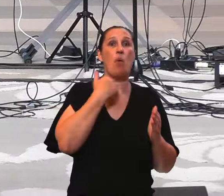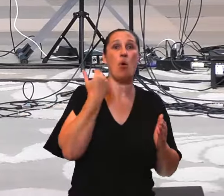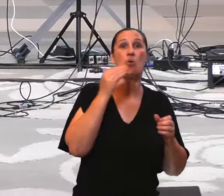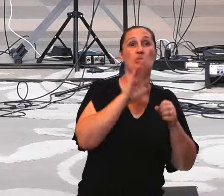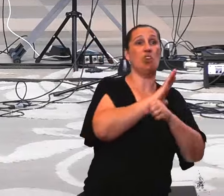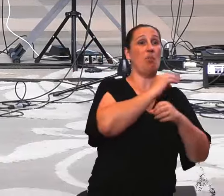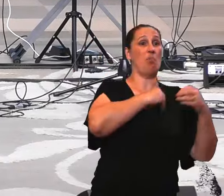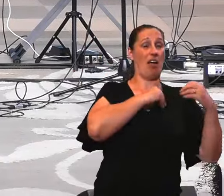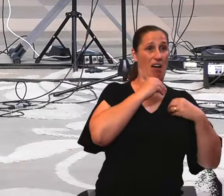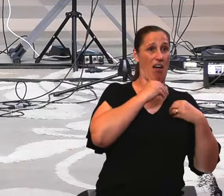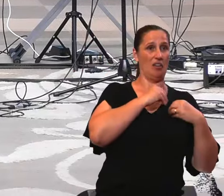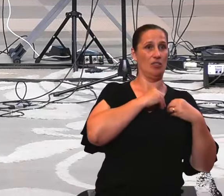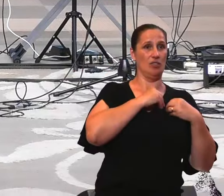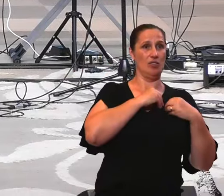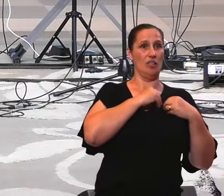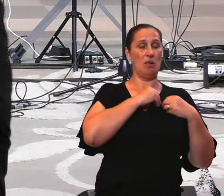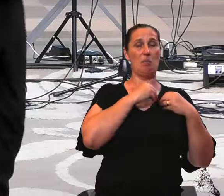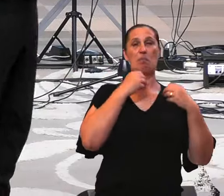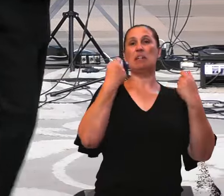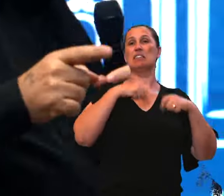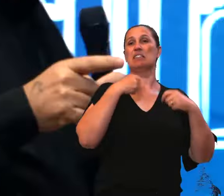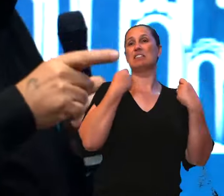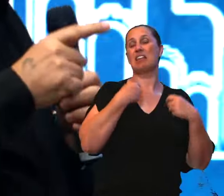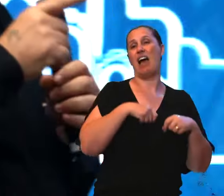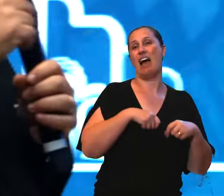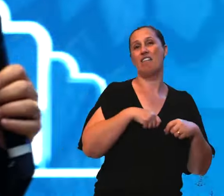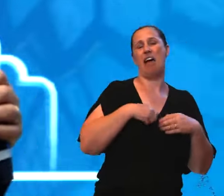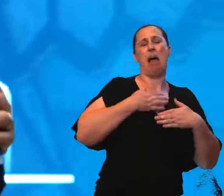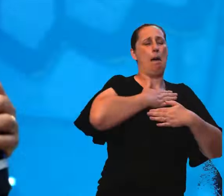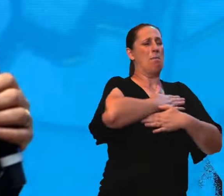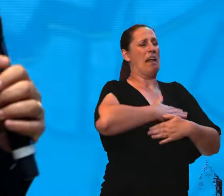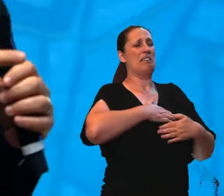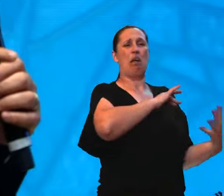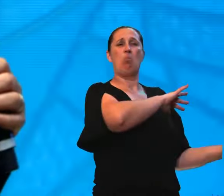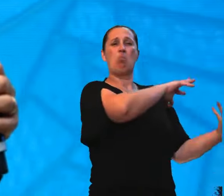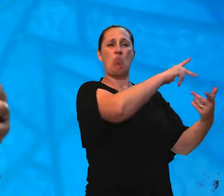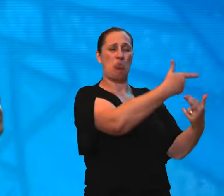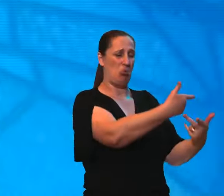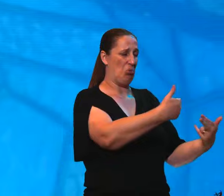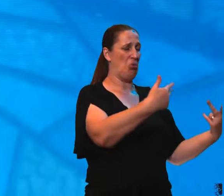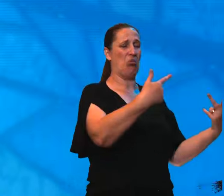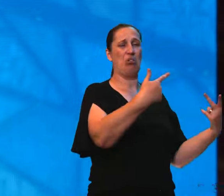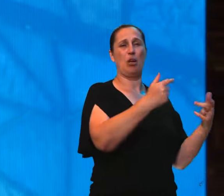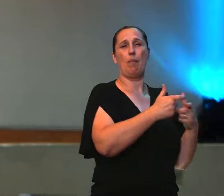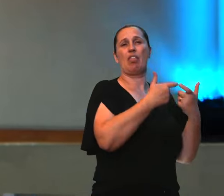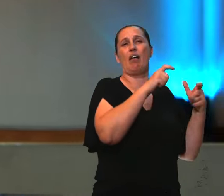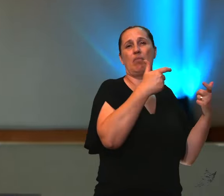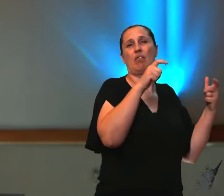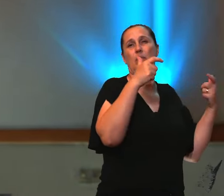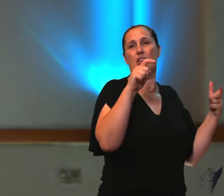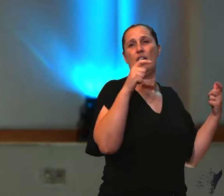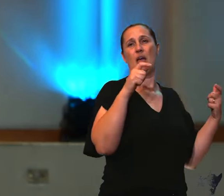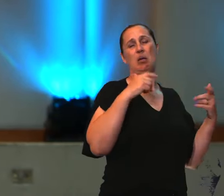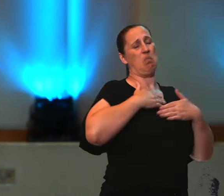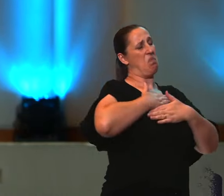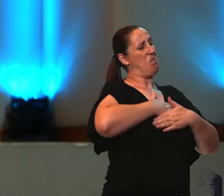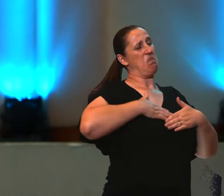precisava de aumentar as doses de prazer cada vez mais porque já não me satisfaziam